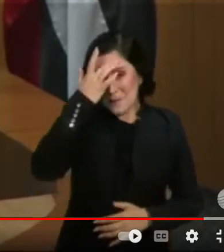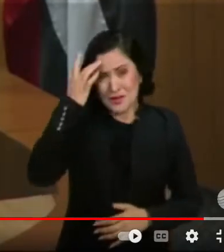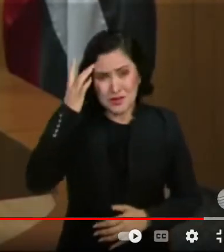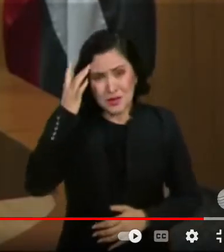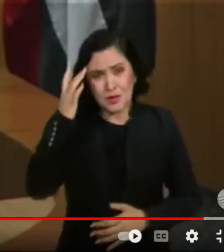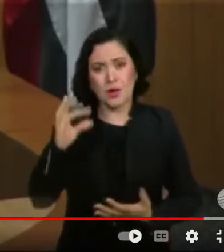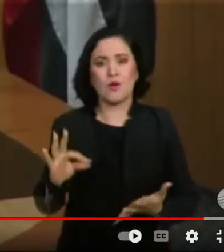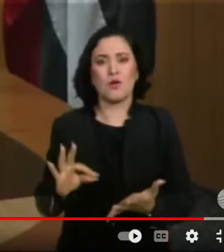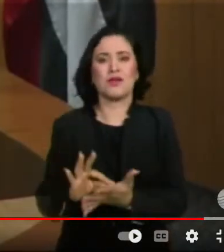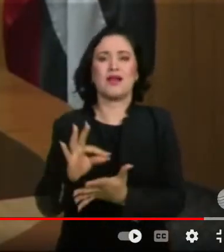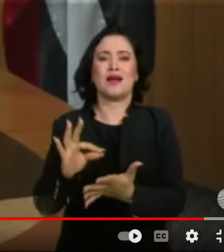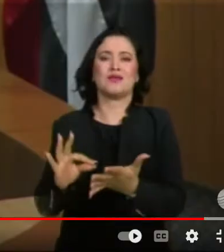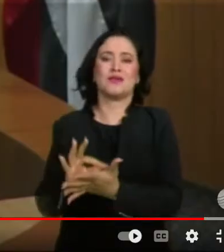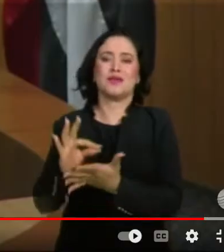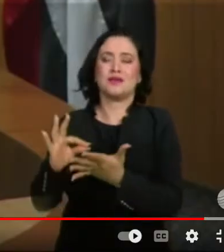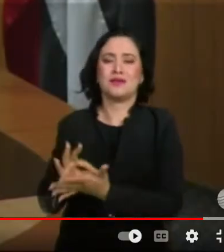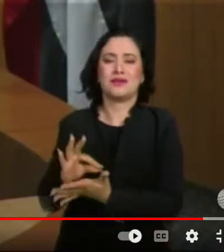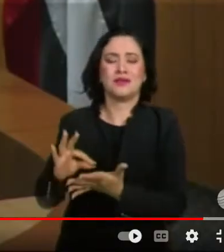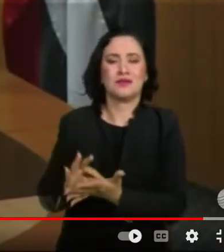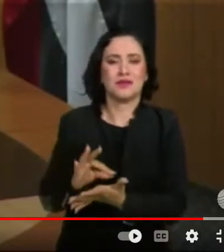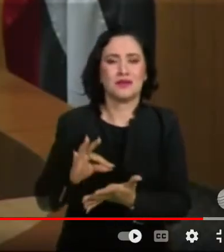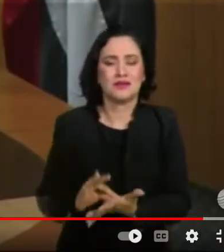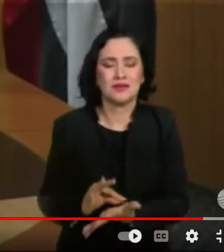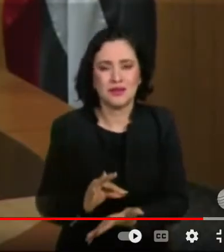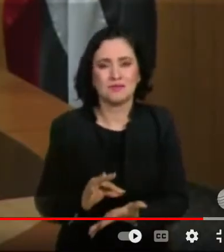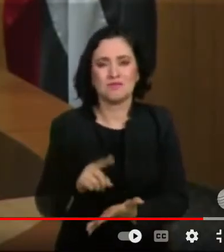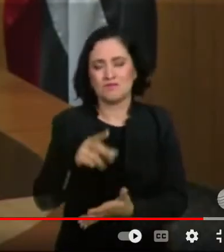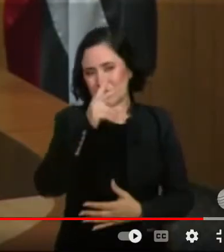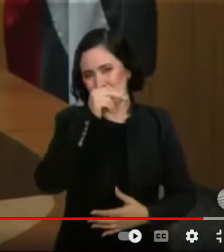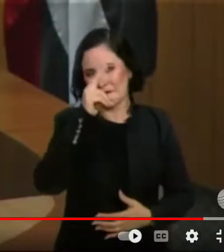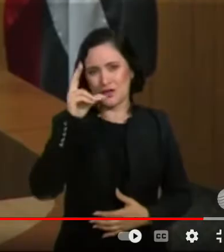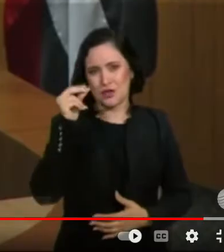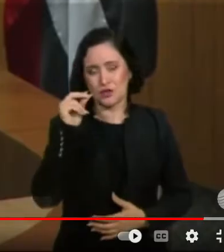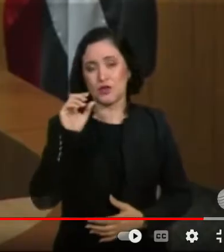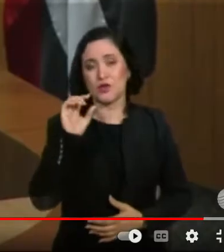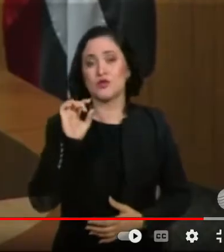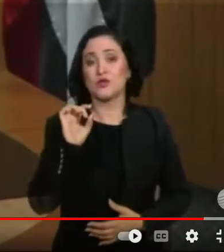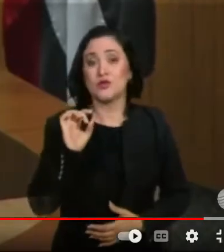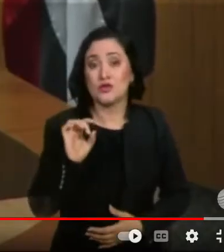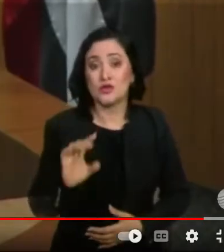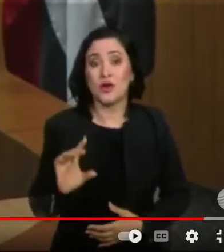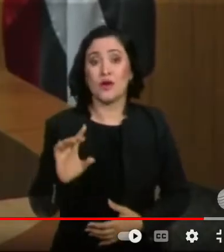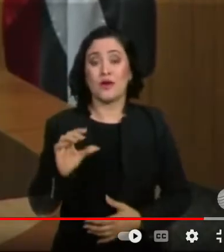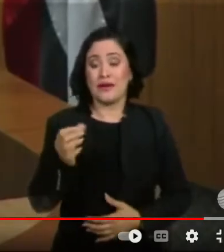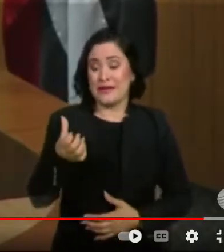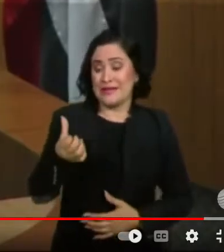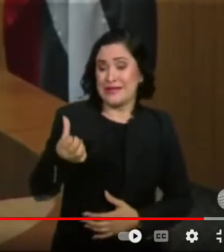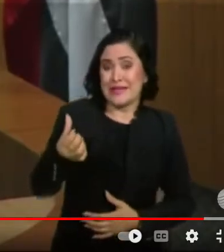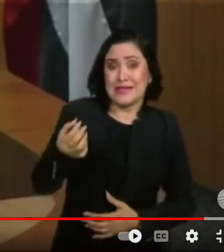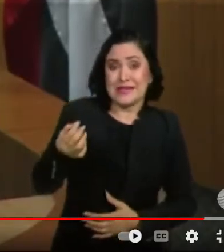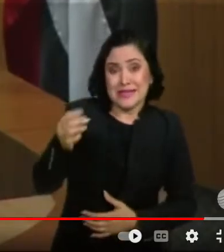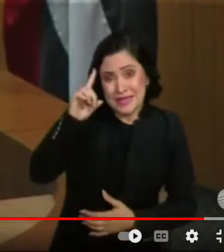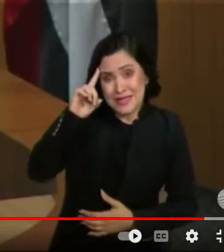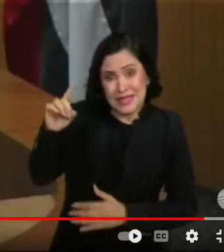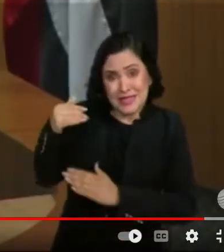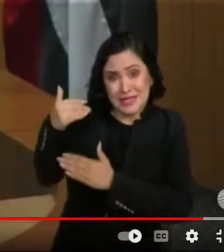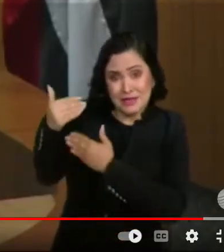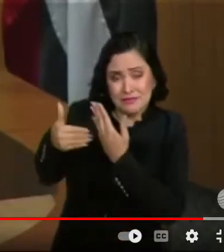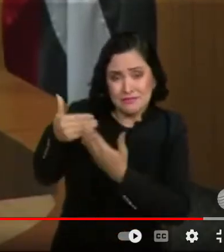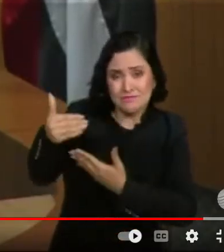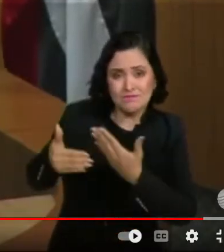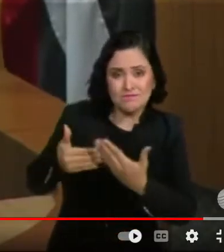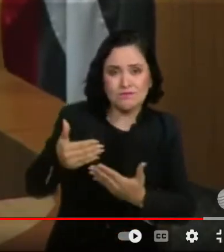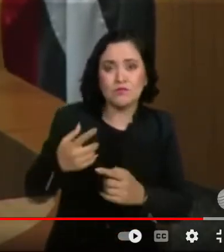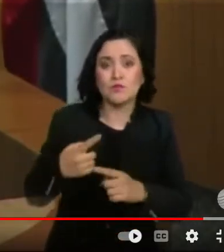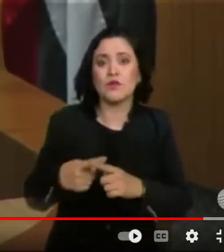da cidade de Codó está empregando 6 mil pessoas na prefeitura somente nos últimos 60 dias, na perspectiva